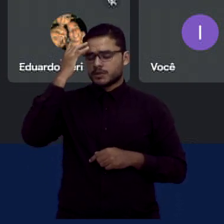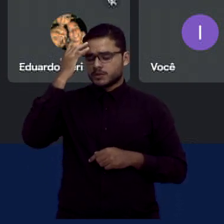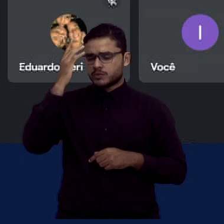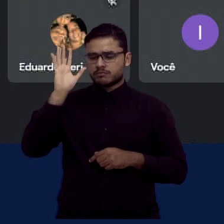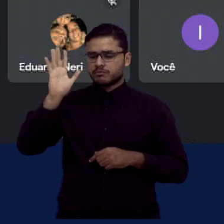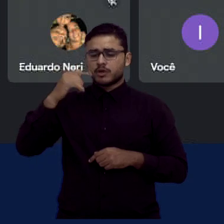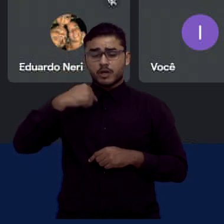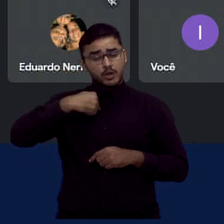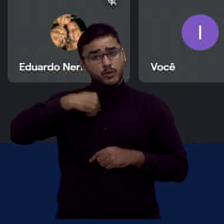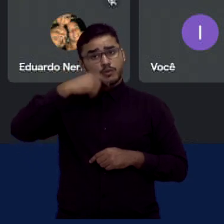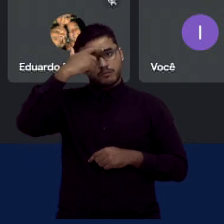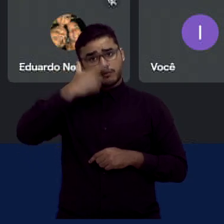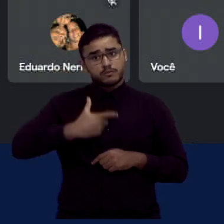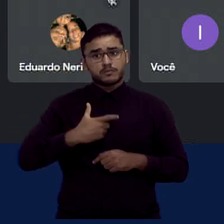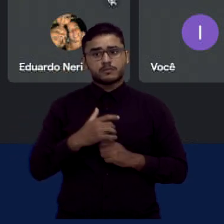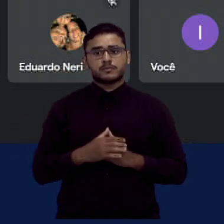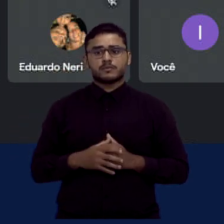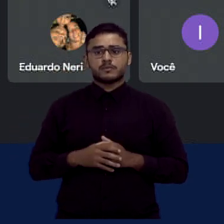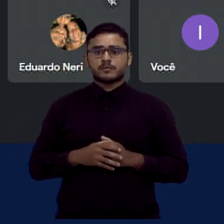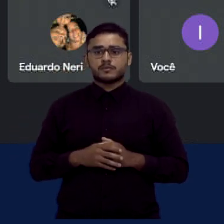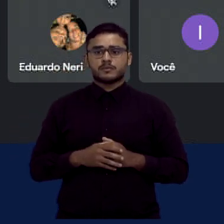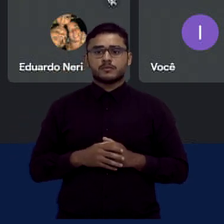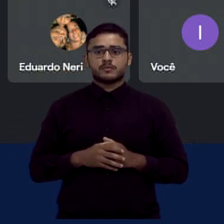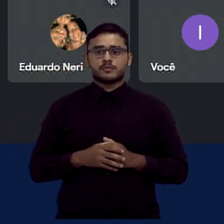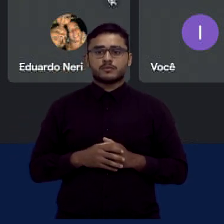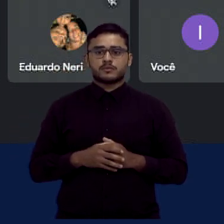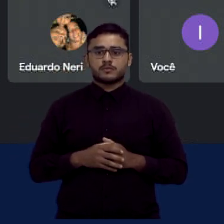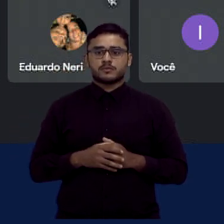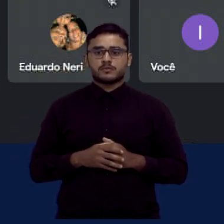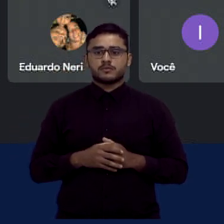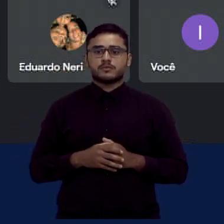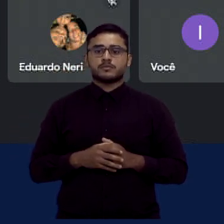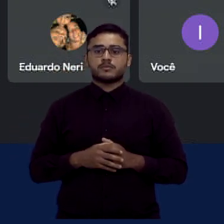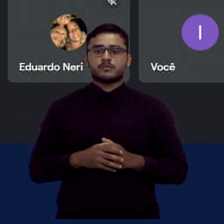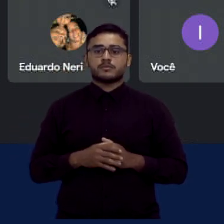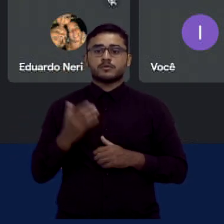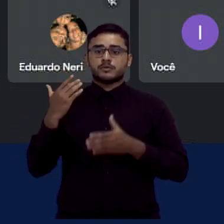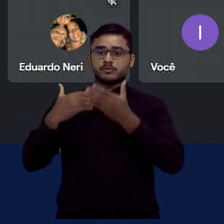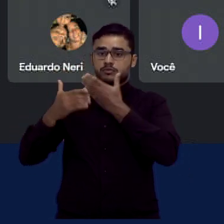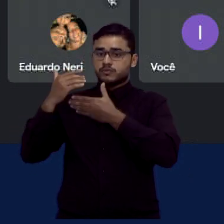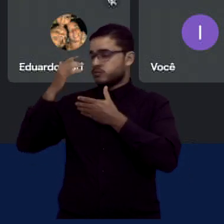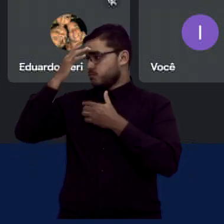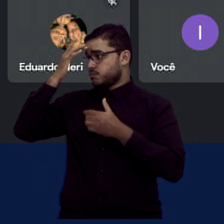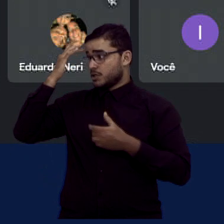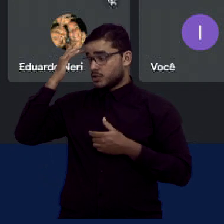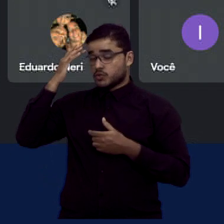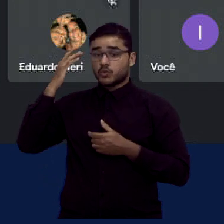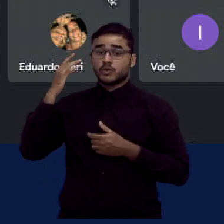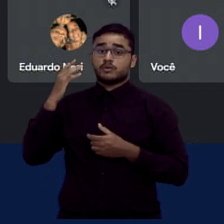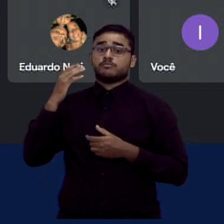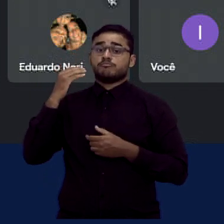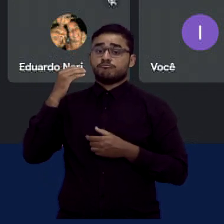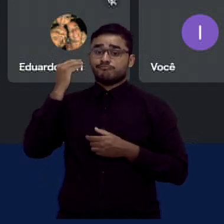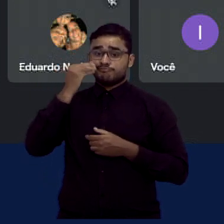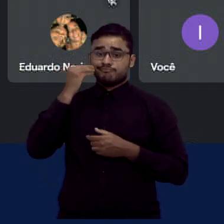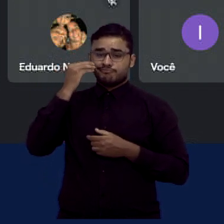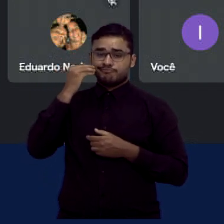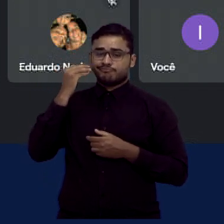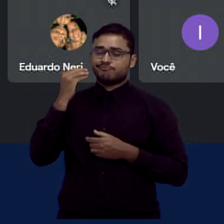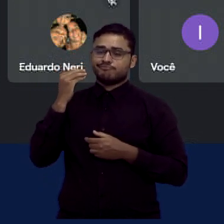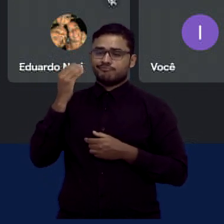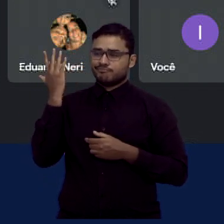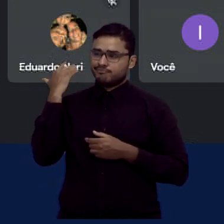né? Eu sou produto dos autores que vieram antes de mim. Quem lê meu trabalho